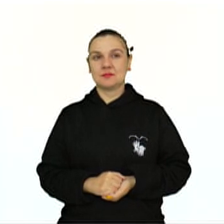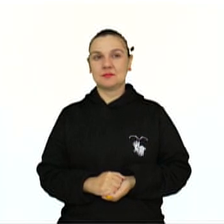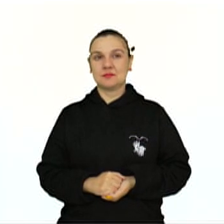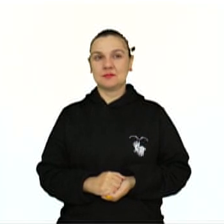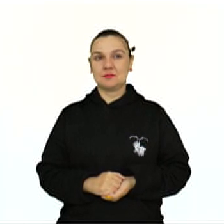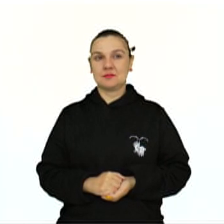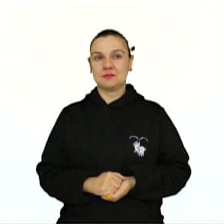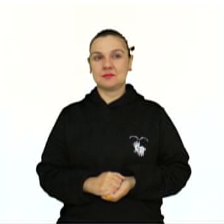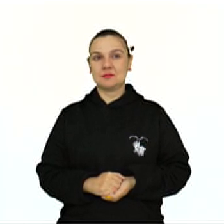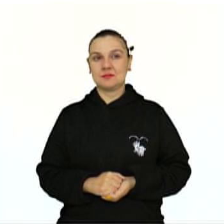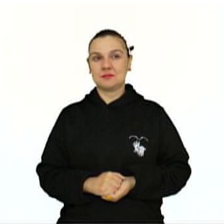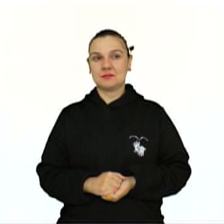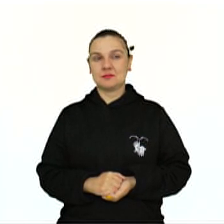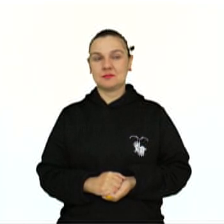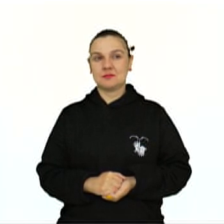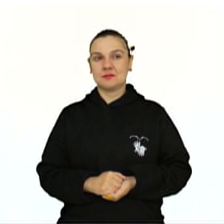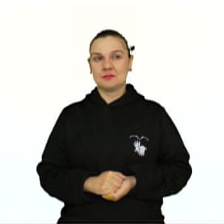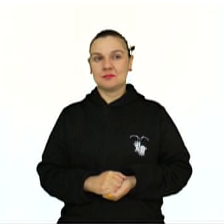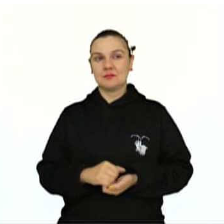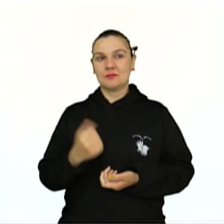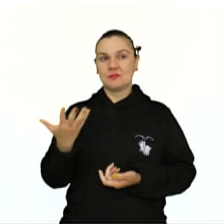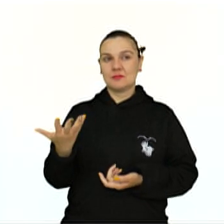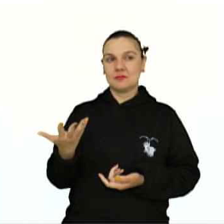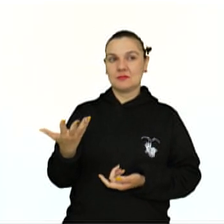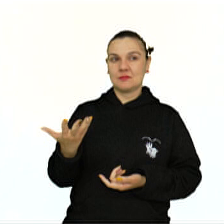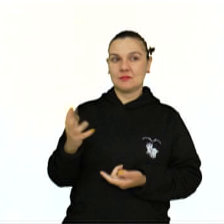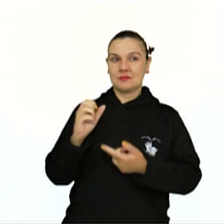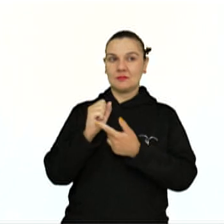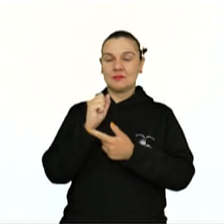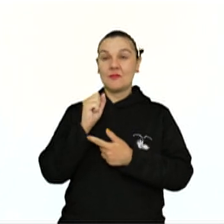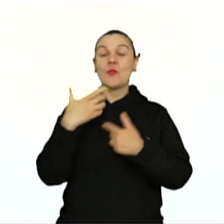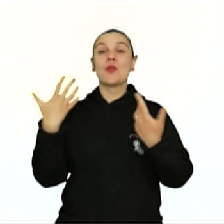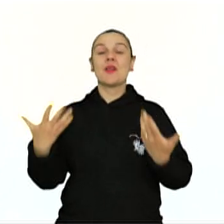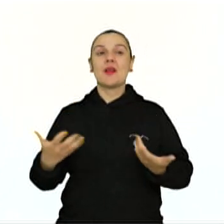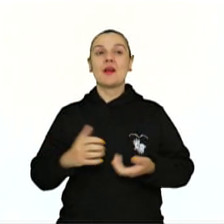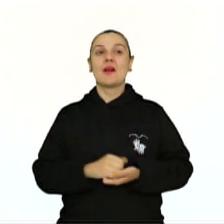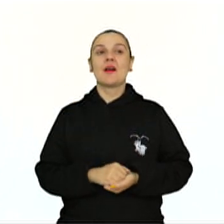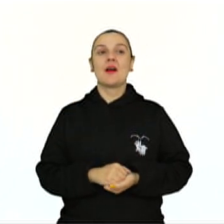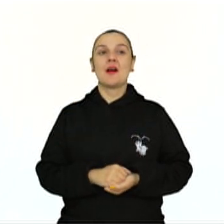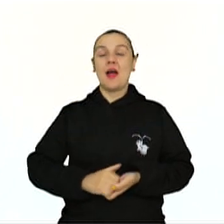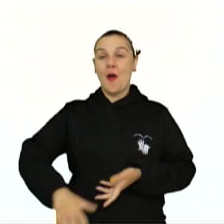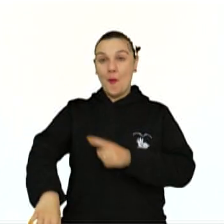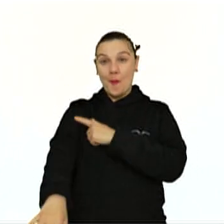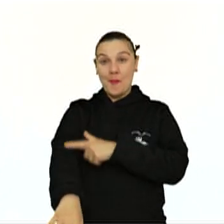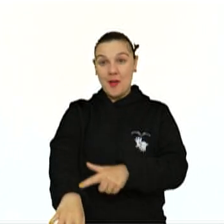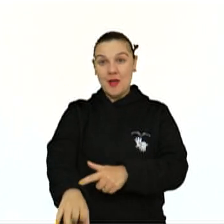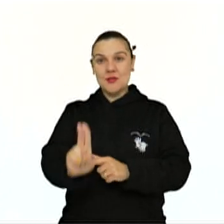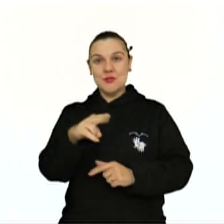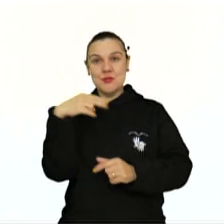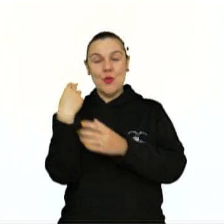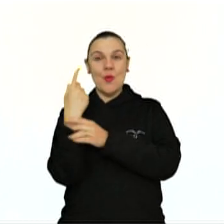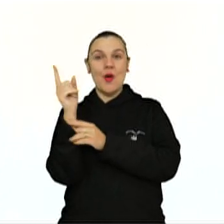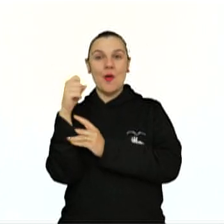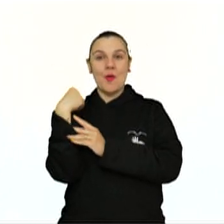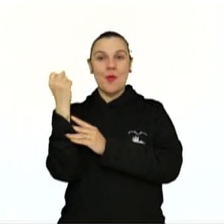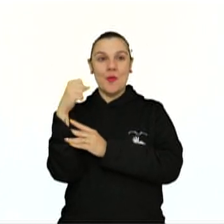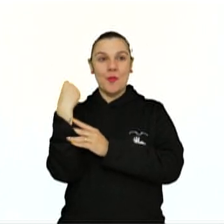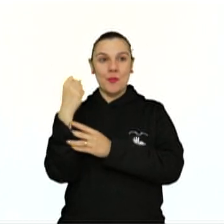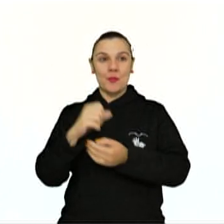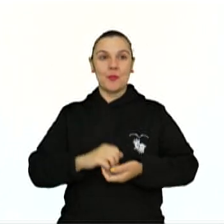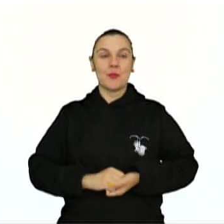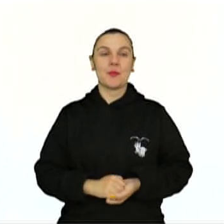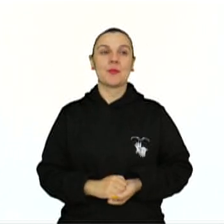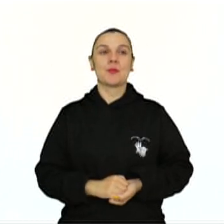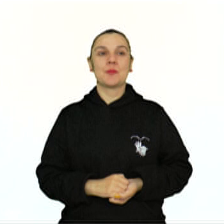muñeca se refere al. Lembra lá, muñeca, que a professora falou? Será que se refere ao braço ou será que se refere ao pulso,